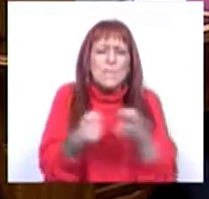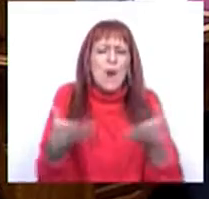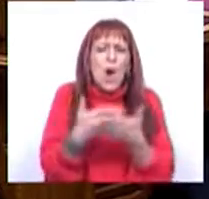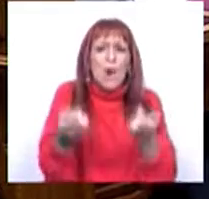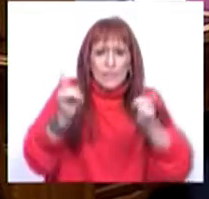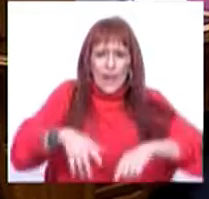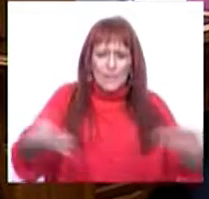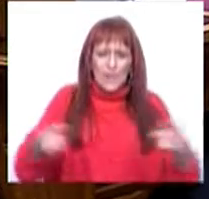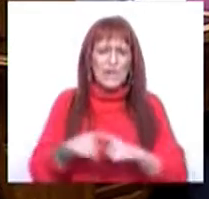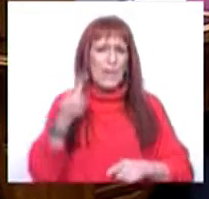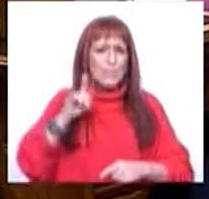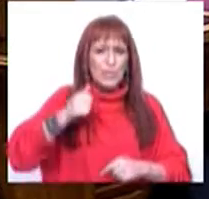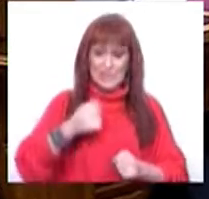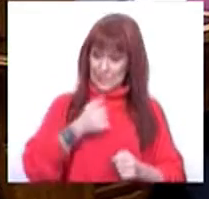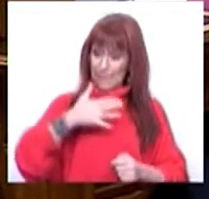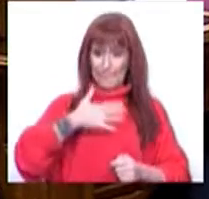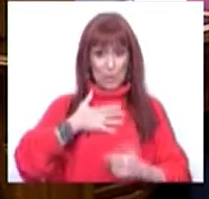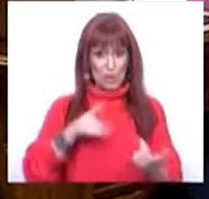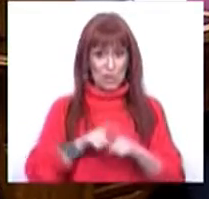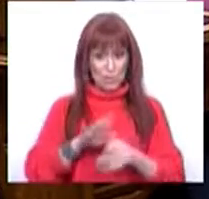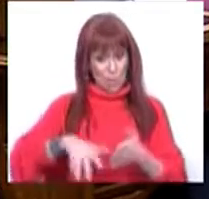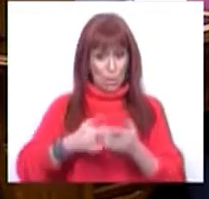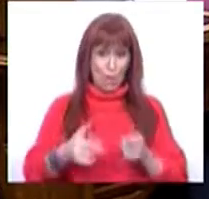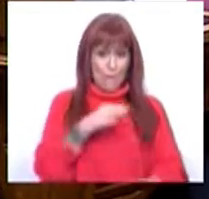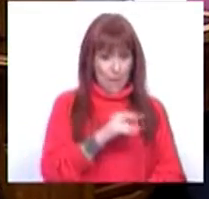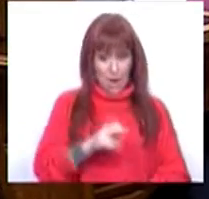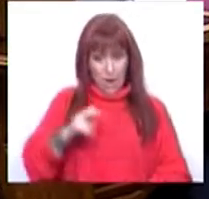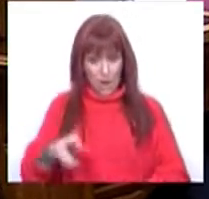mas também a importância das empresas, quer no Plano de Recuperação